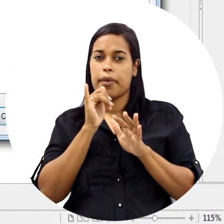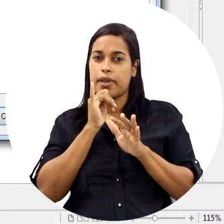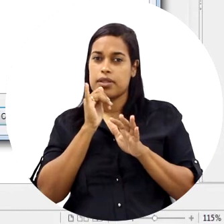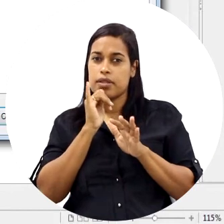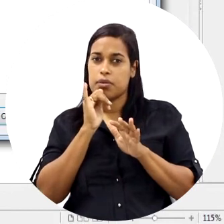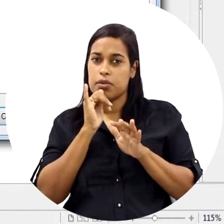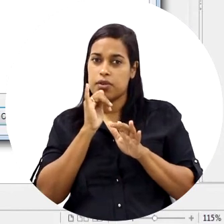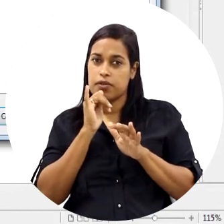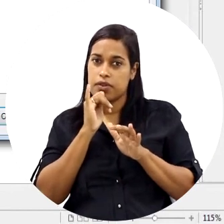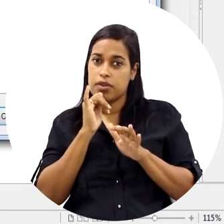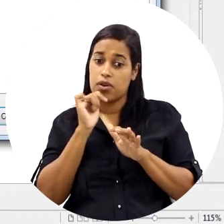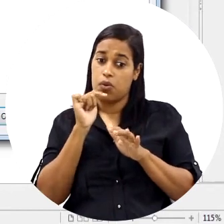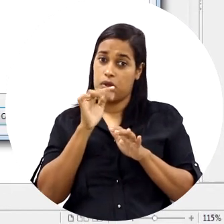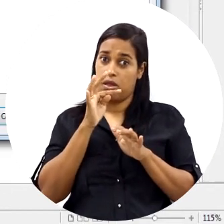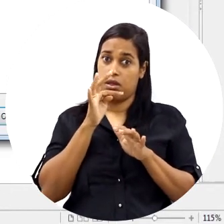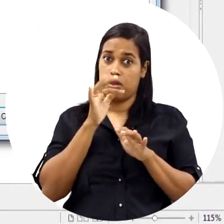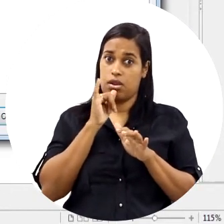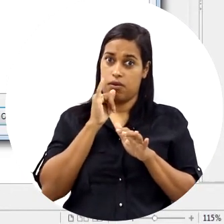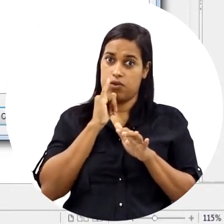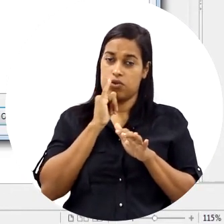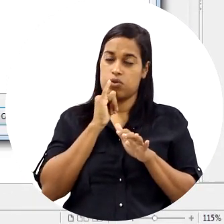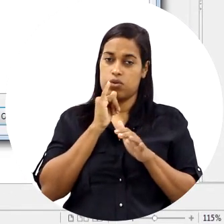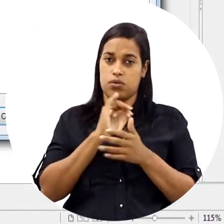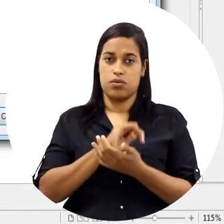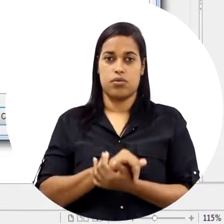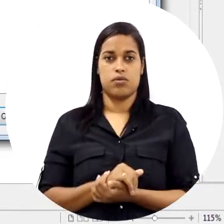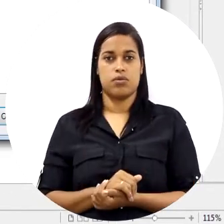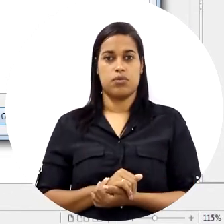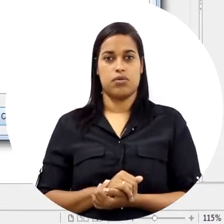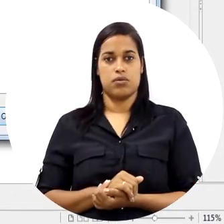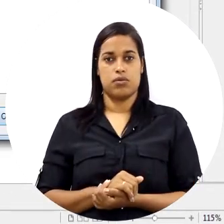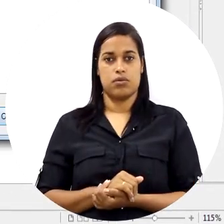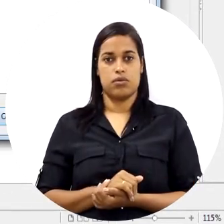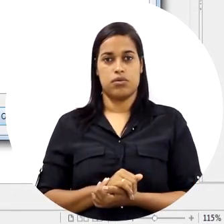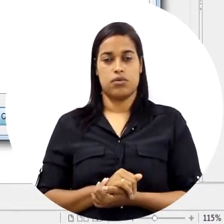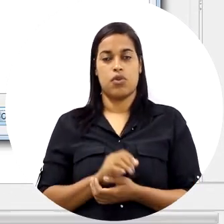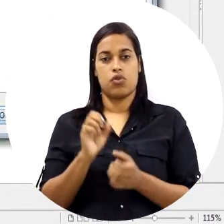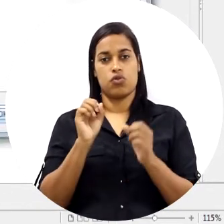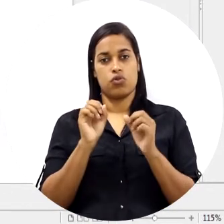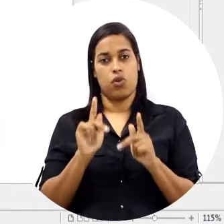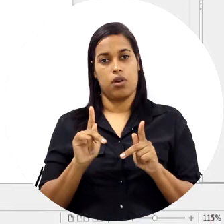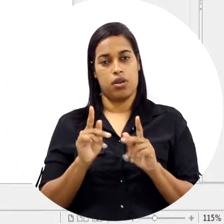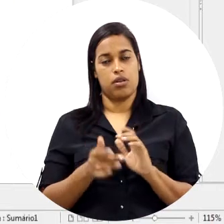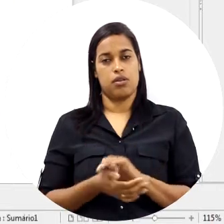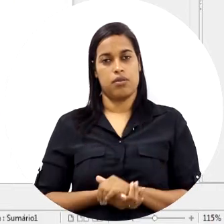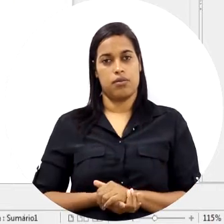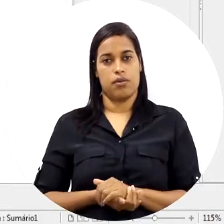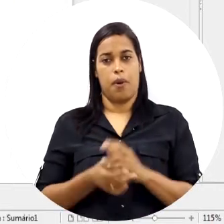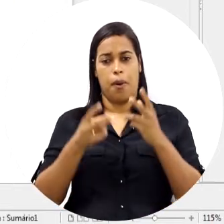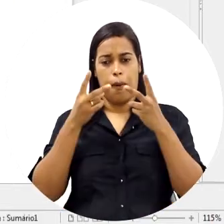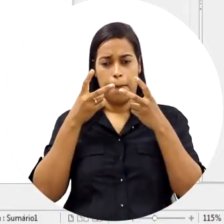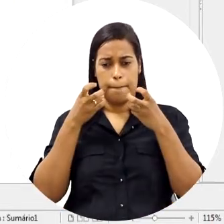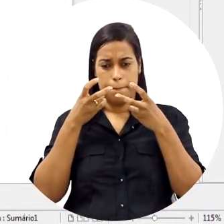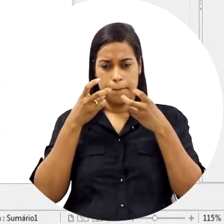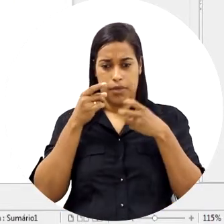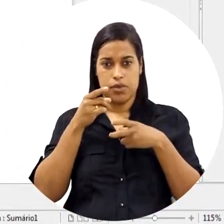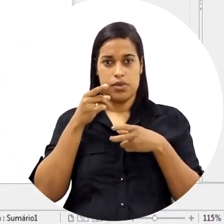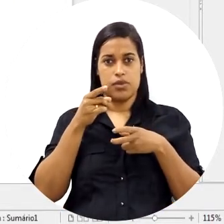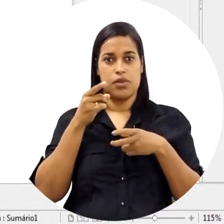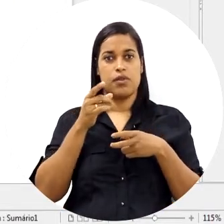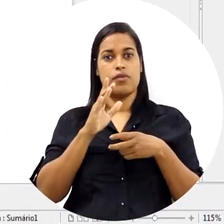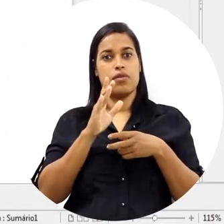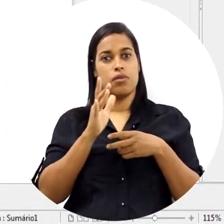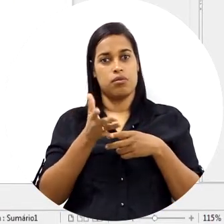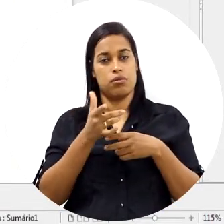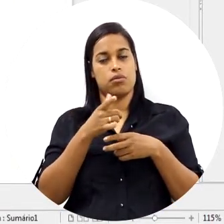aqui no contexto da aula. Então, vou clicar aqui em OK. Observe que ele